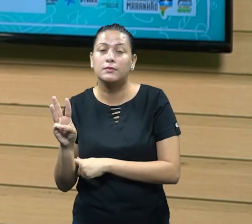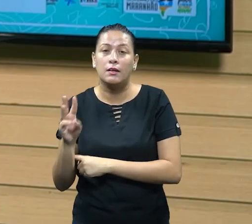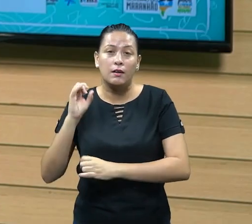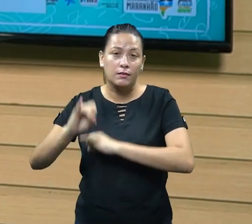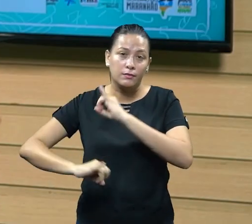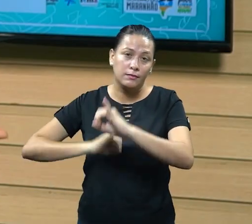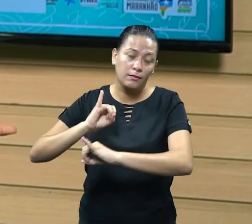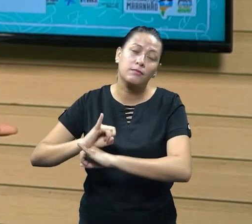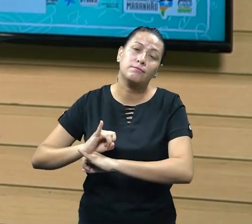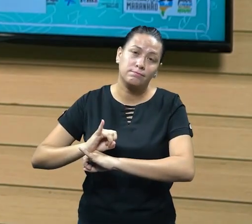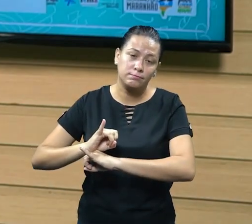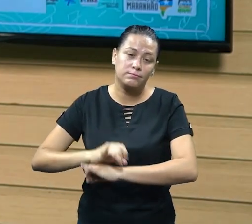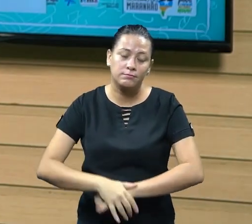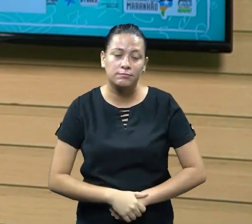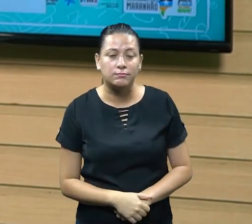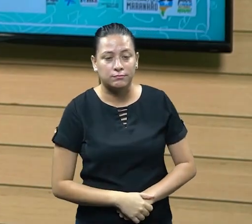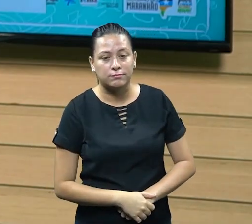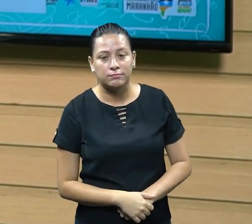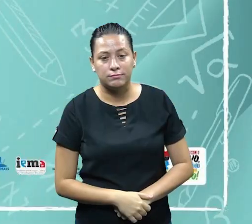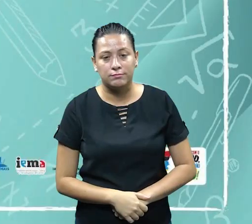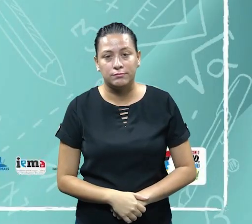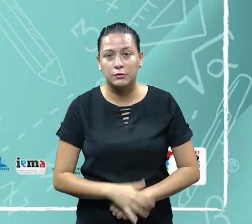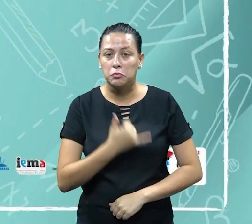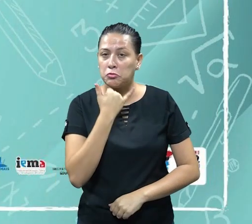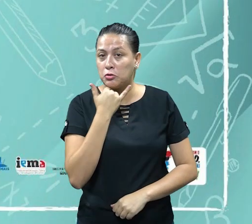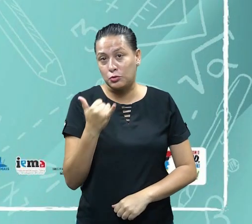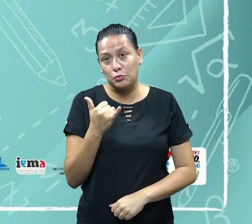desculpa. Antes, se conseguir, imagine agora.